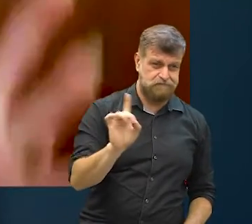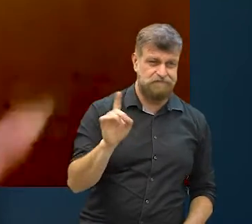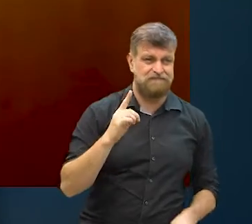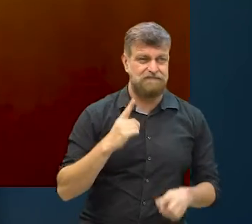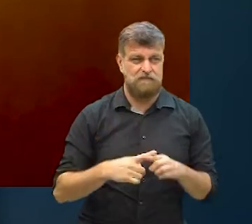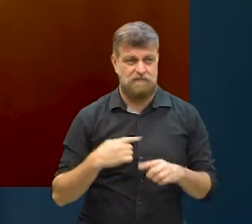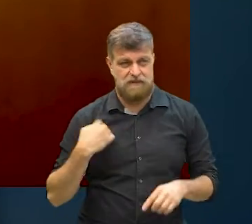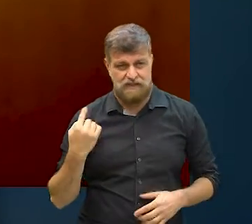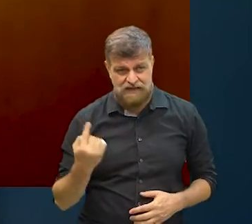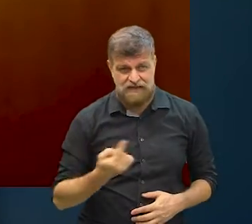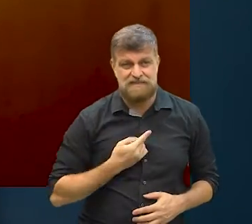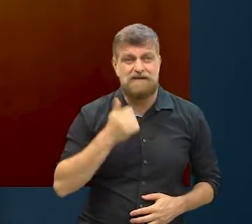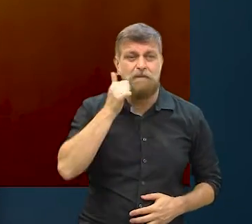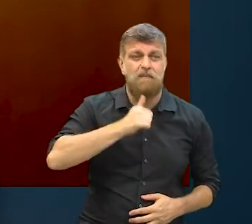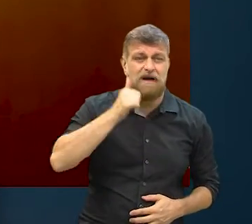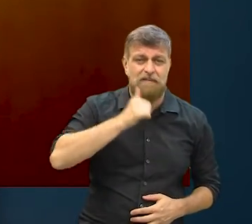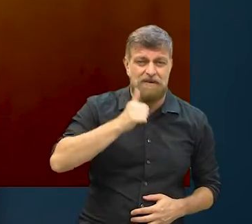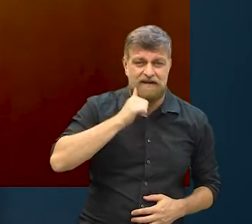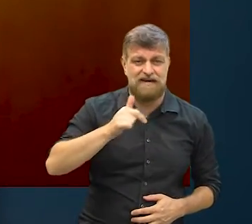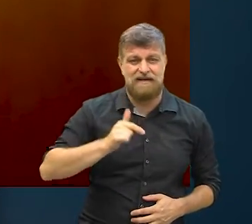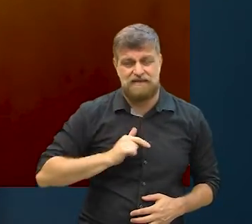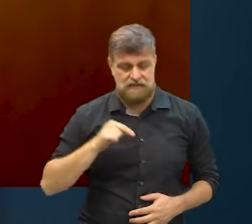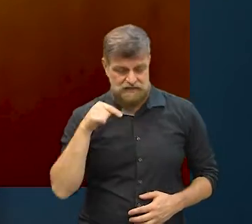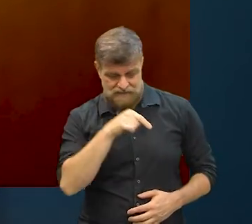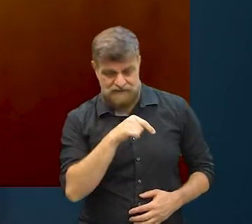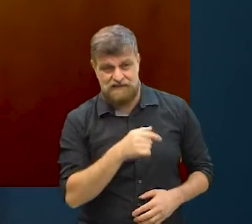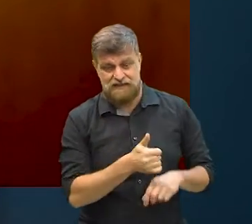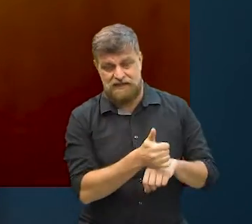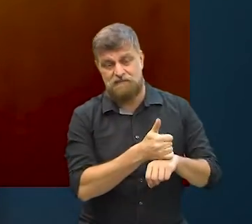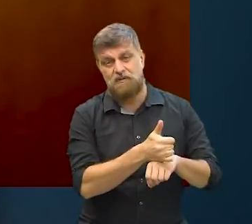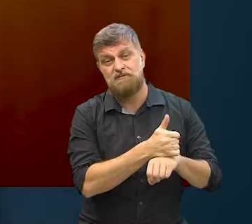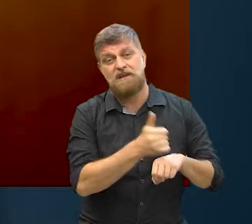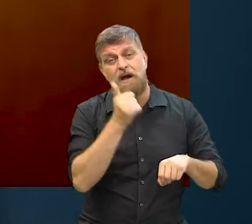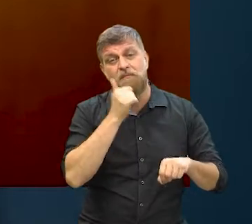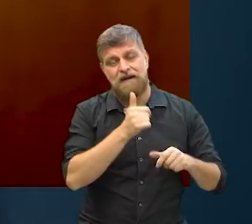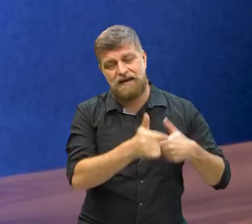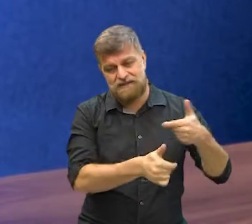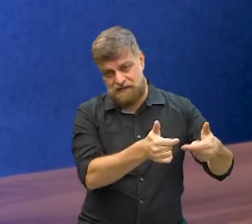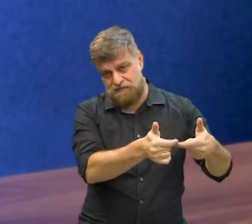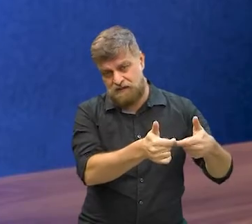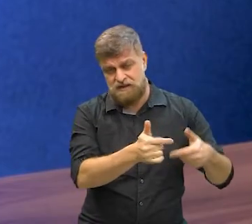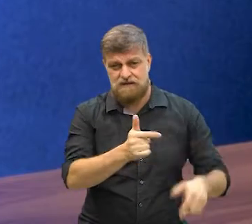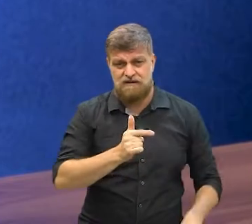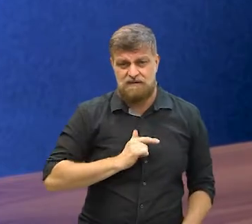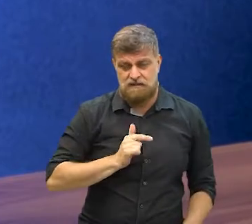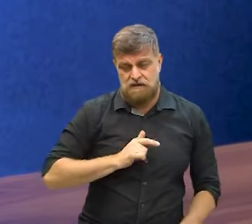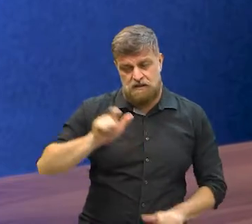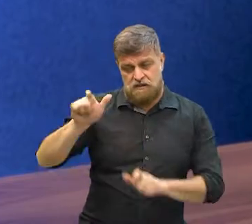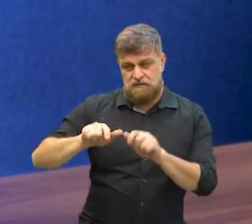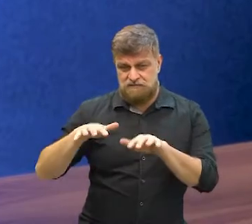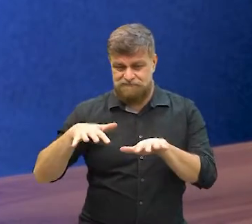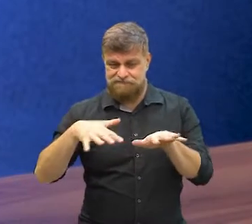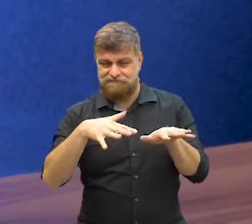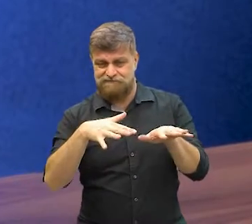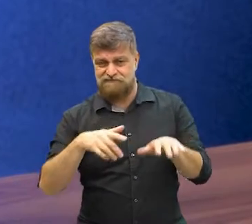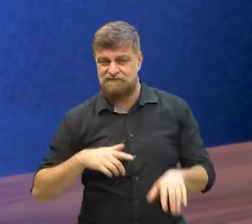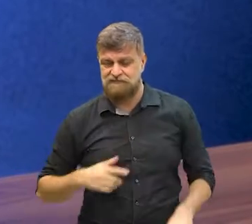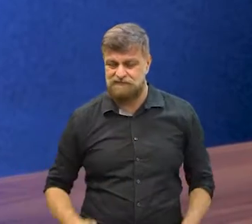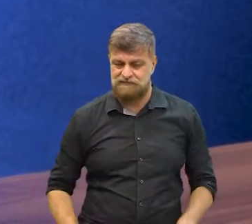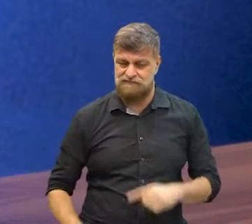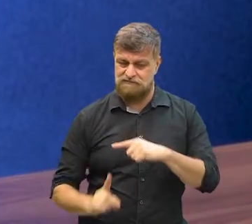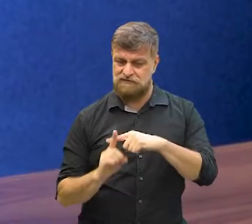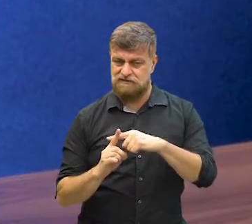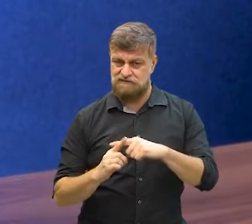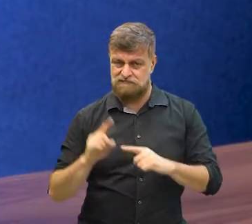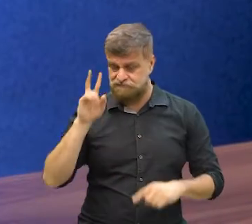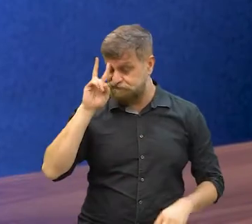masculino, né, porque como a gente é muita mulher, tem as meninas também que trabalham comigo, tem a gente, tem pessoas que não levam para o lado muito